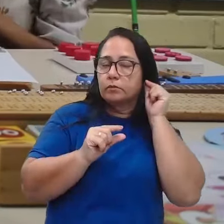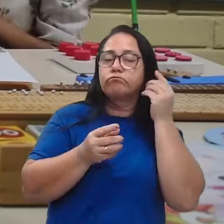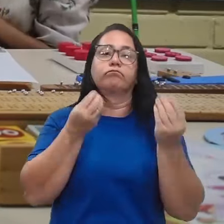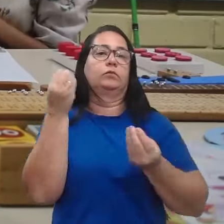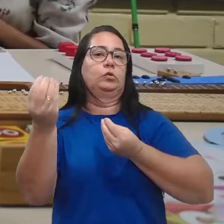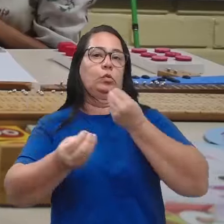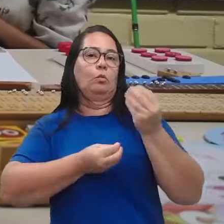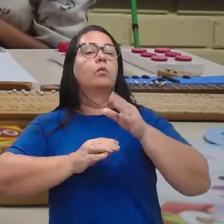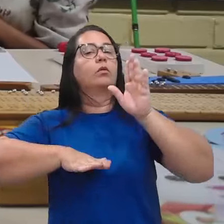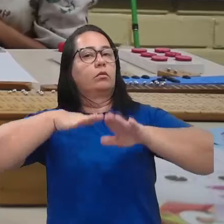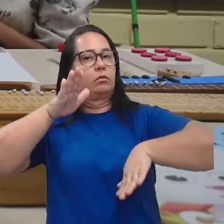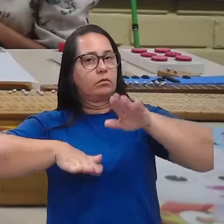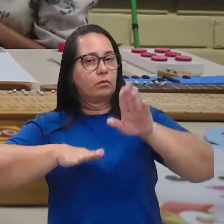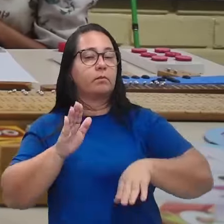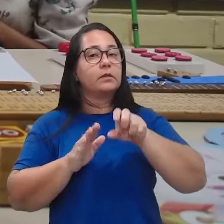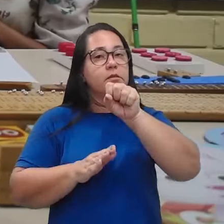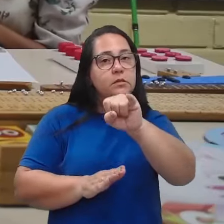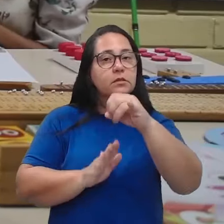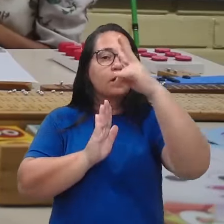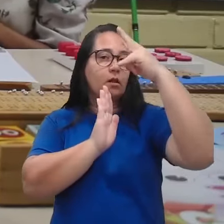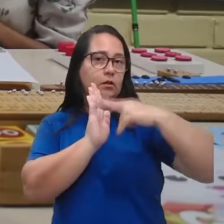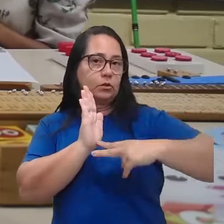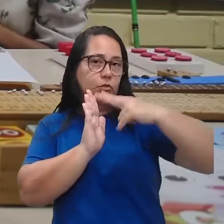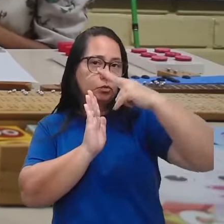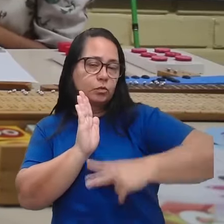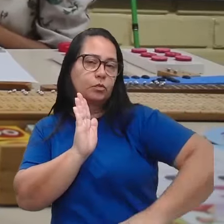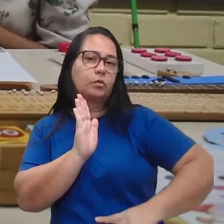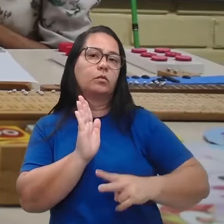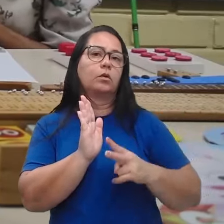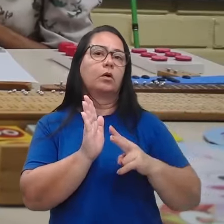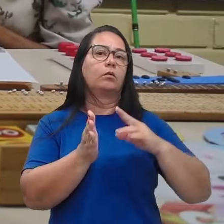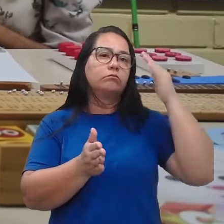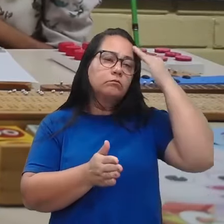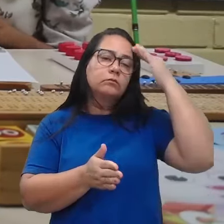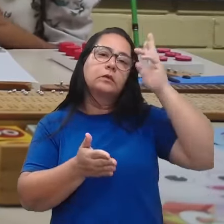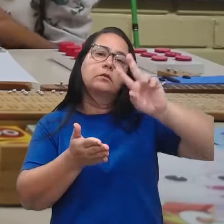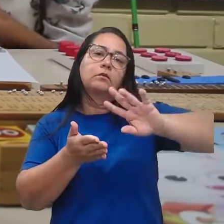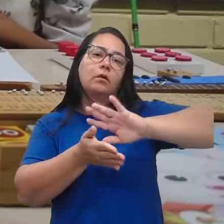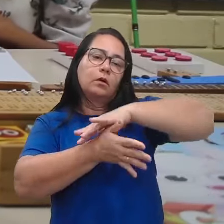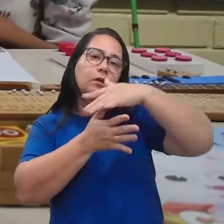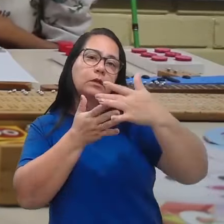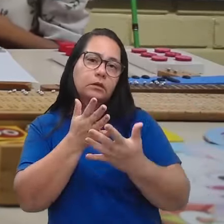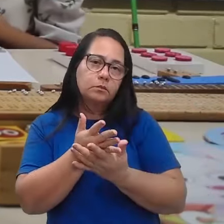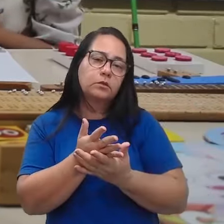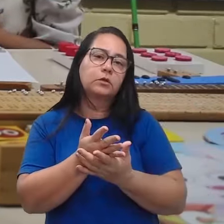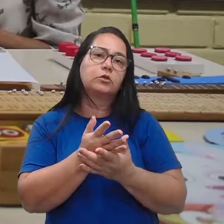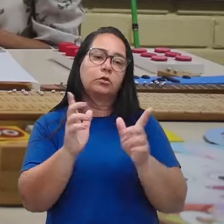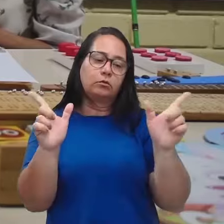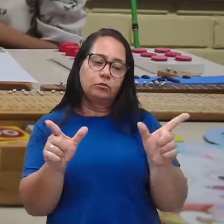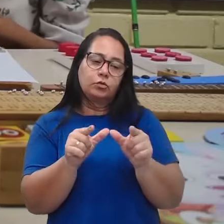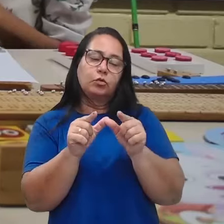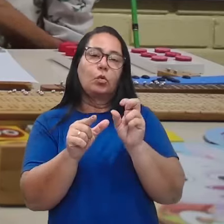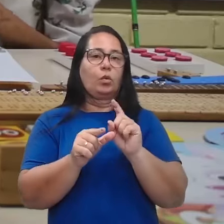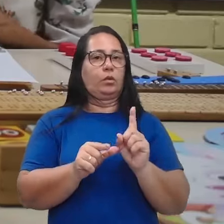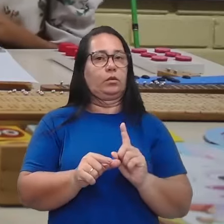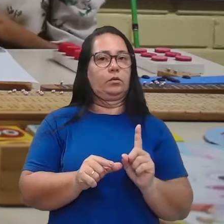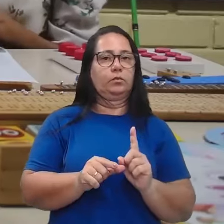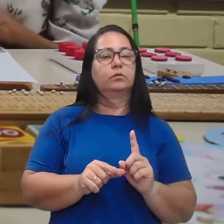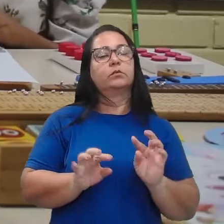leitura dele, se ele consegue fazer a leitura, a interpretação da Libra, no campo reduzido ou não. Então,